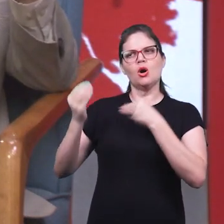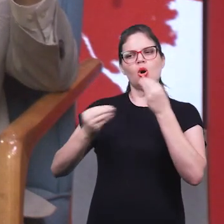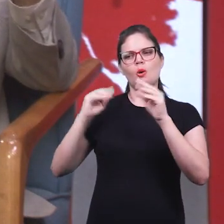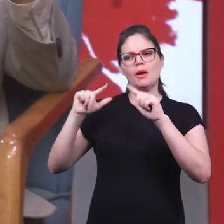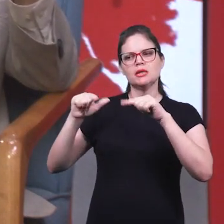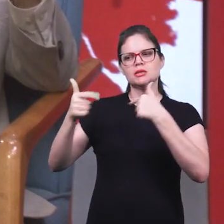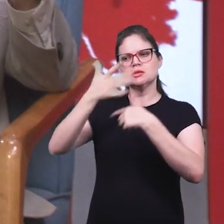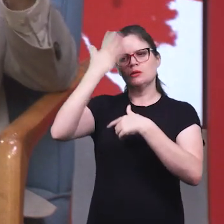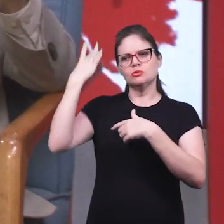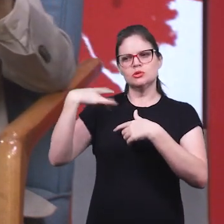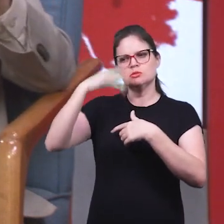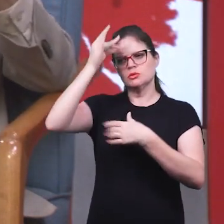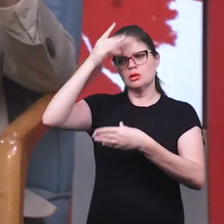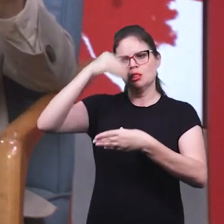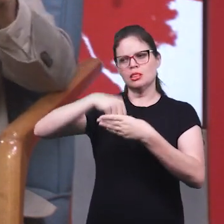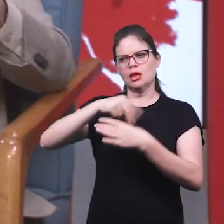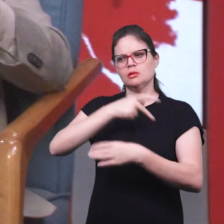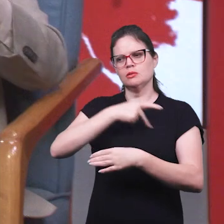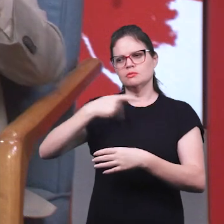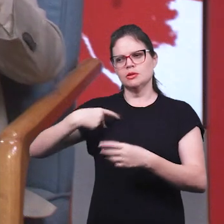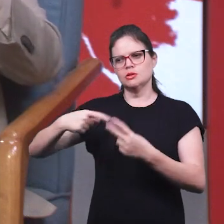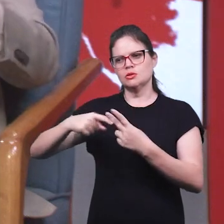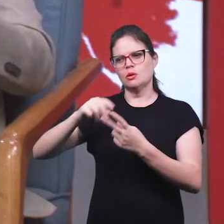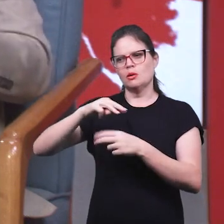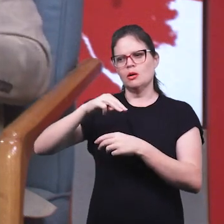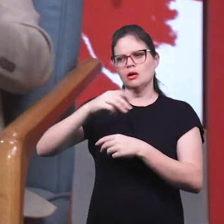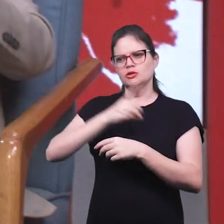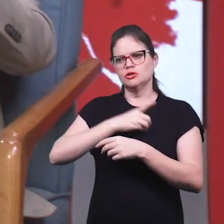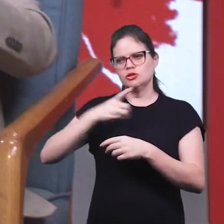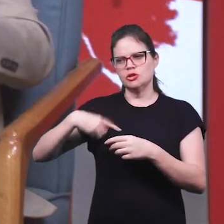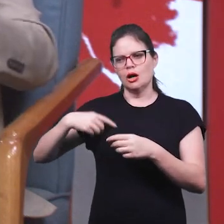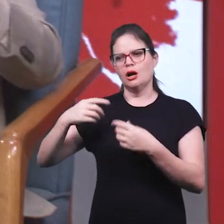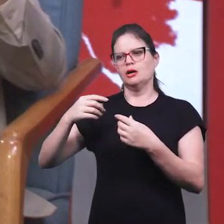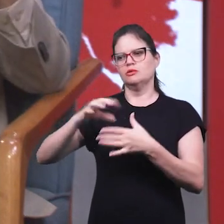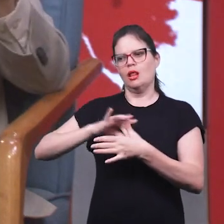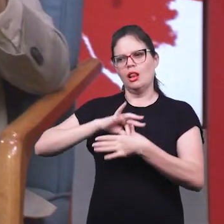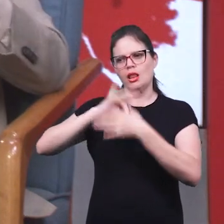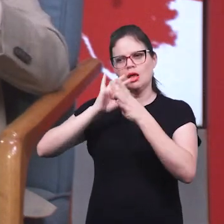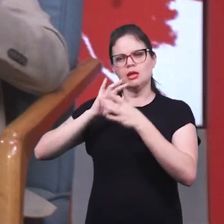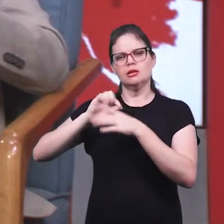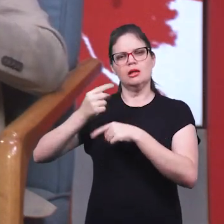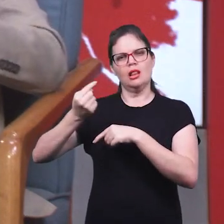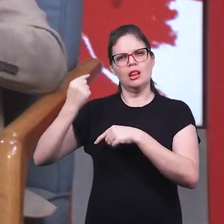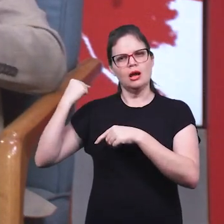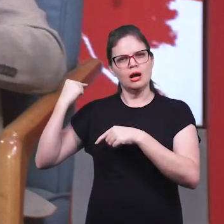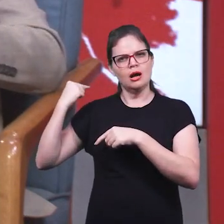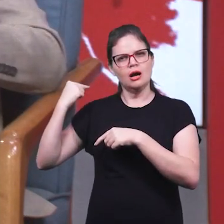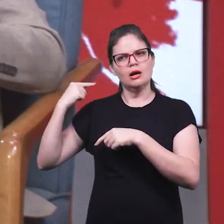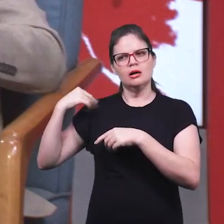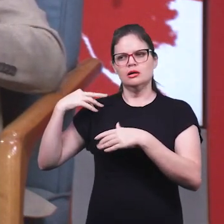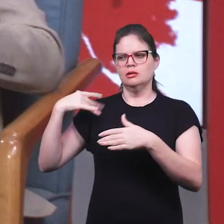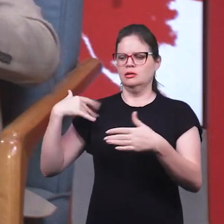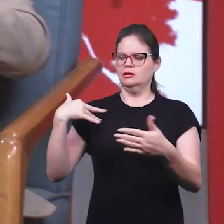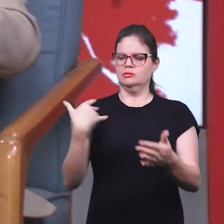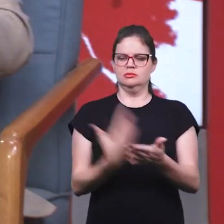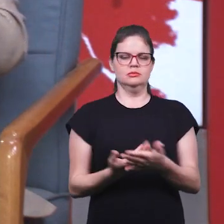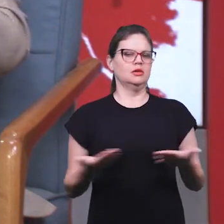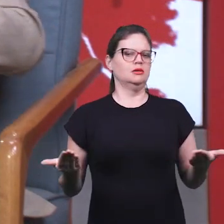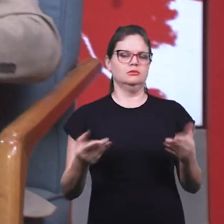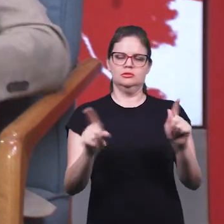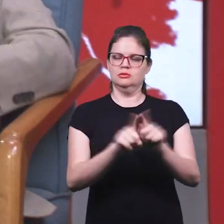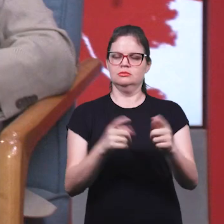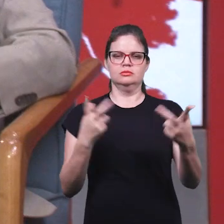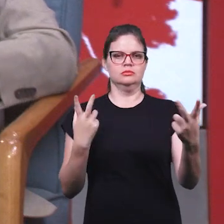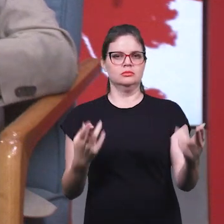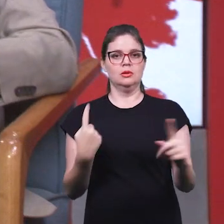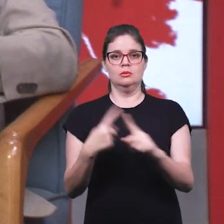Santo operou nas lideranças, nos ministérios, no diaconato, lá na igreja primitiva, acontece ainda